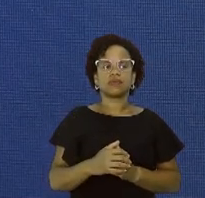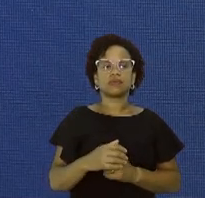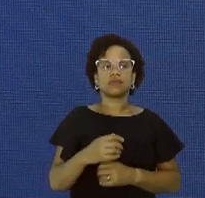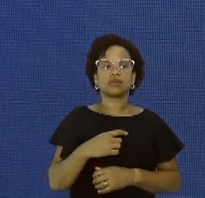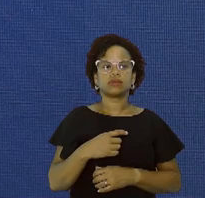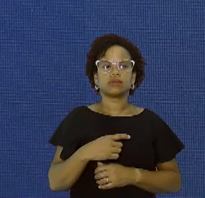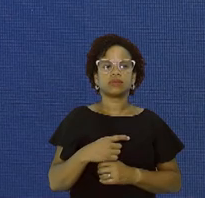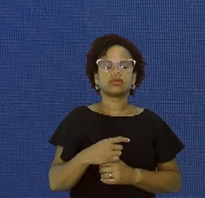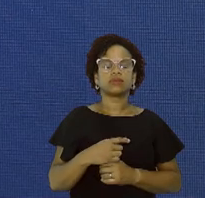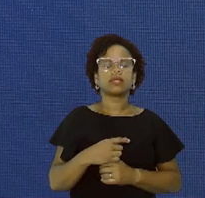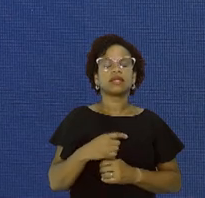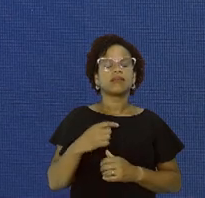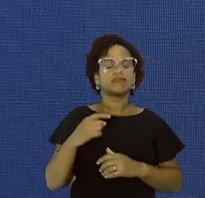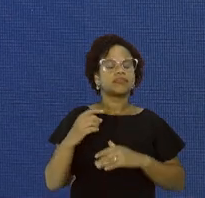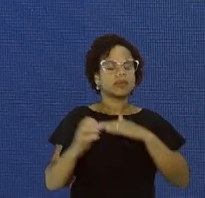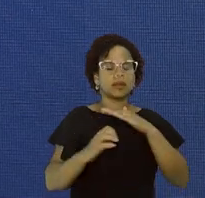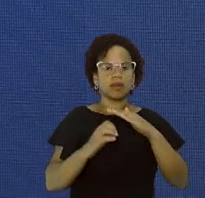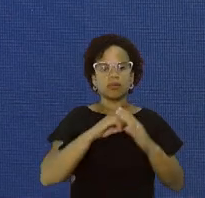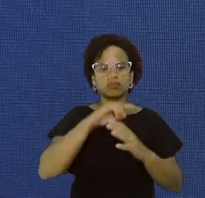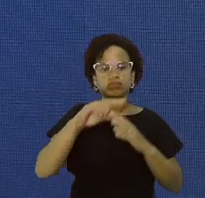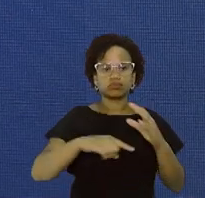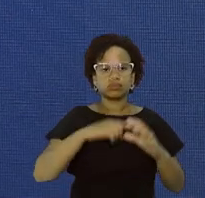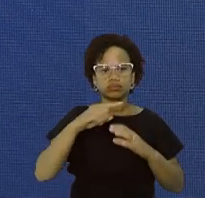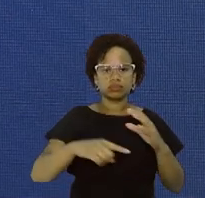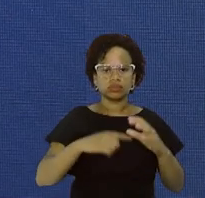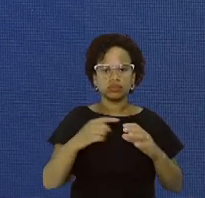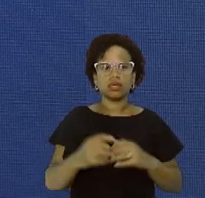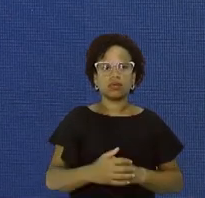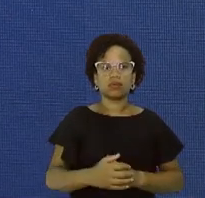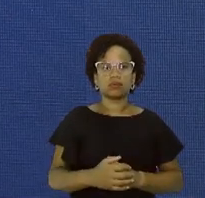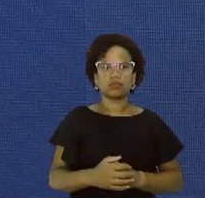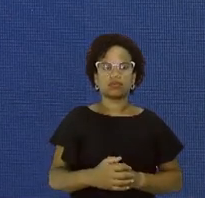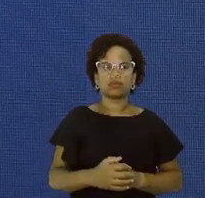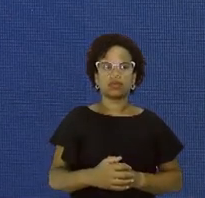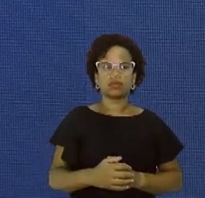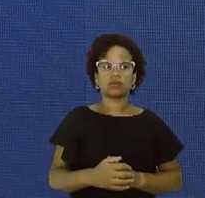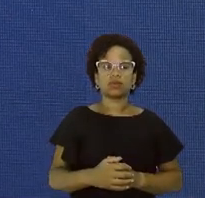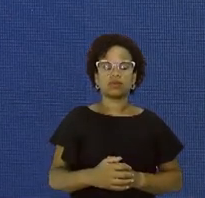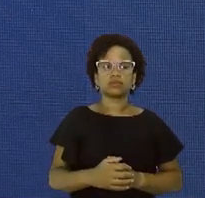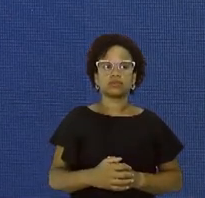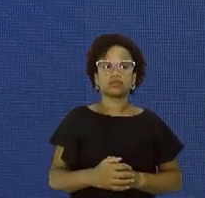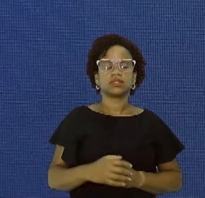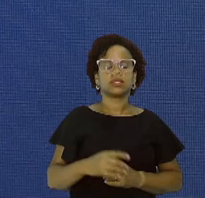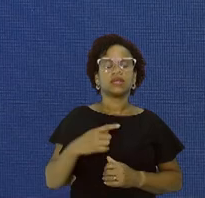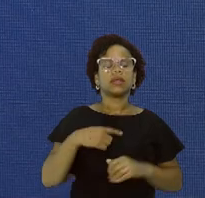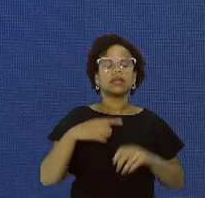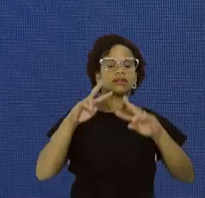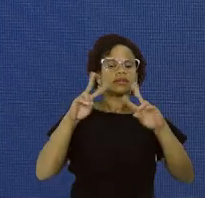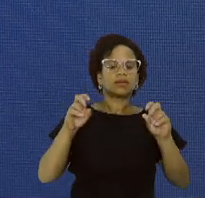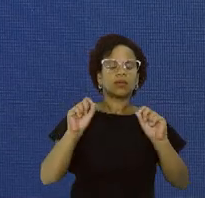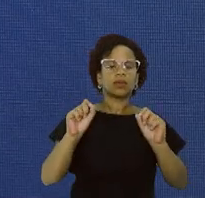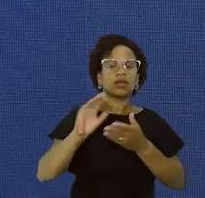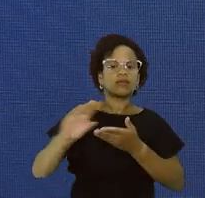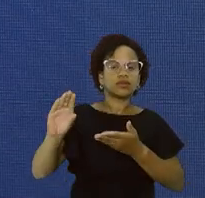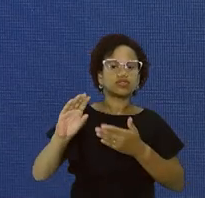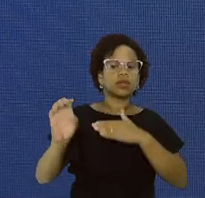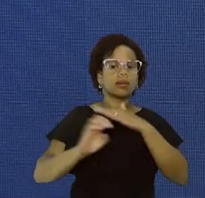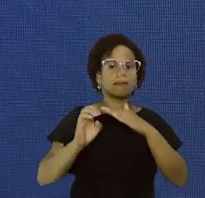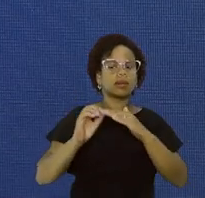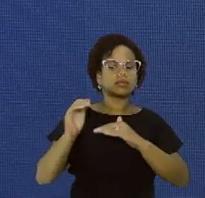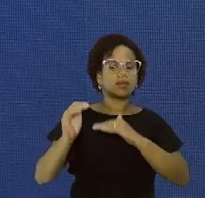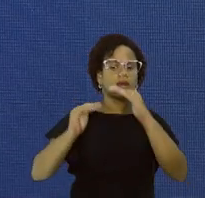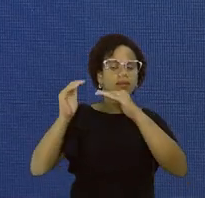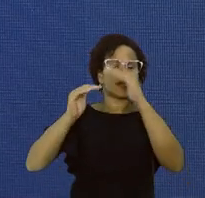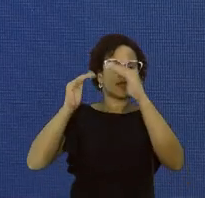globalmente e tendo aí sempre o tema de estar investindo empresas de alto crescimento e altas